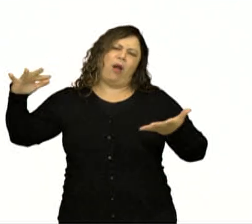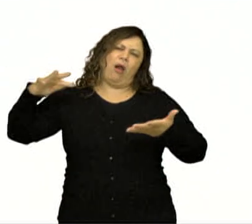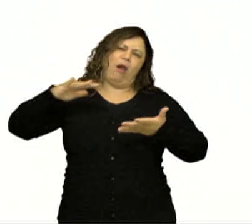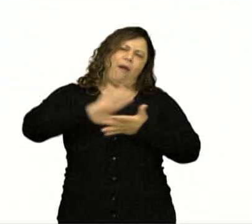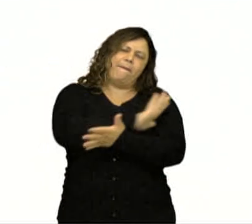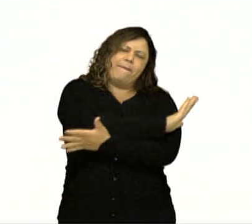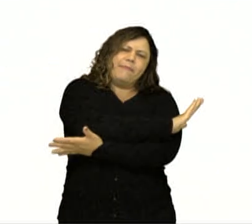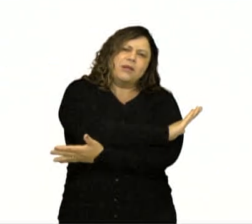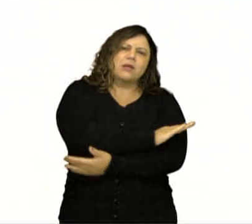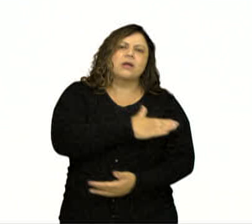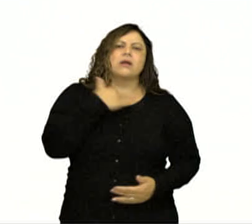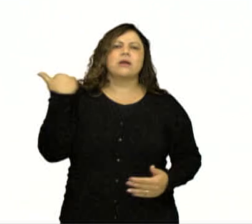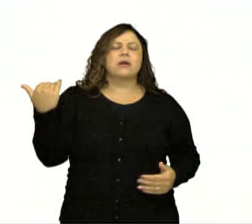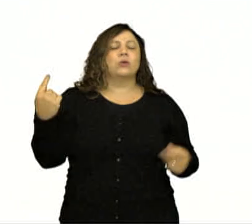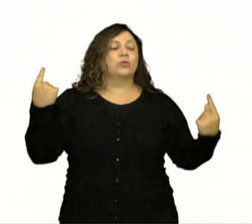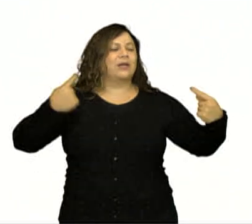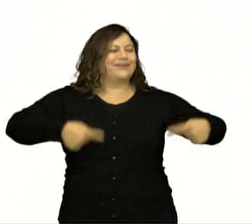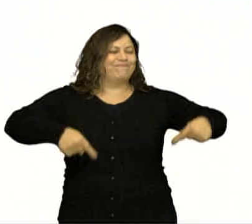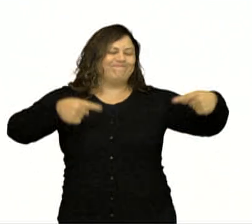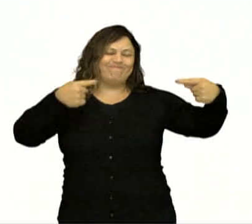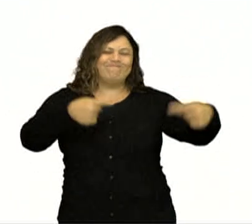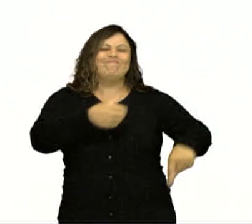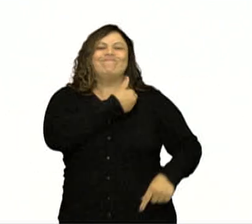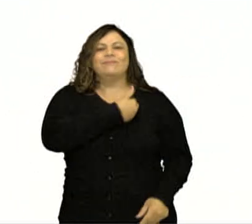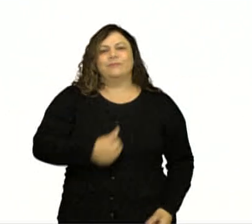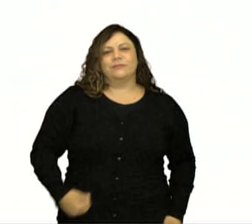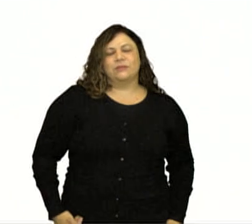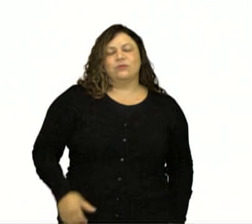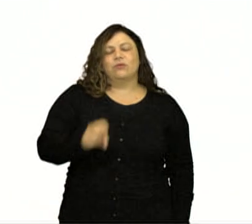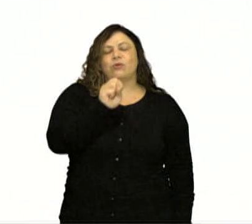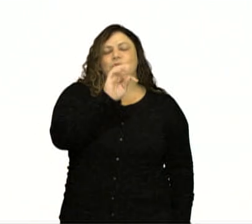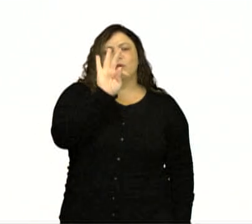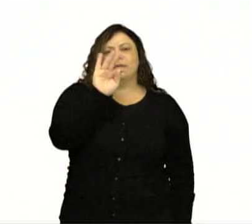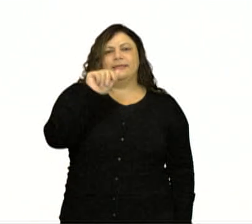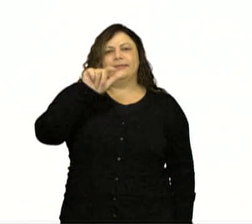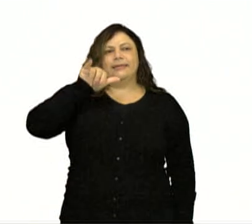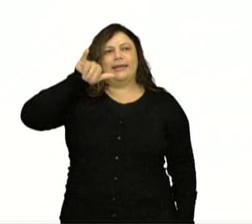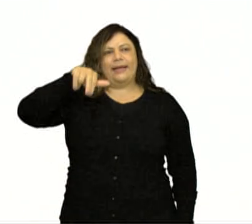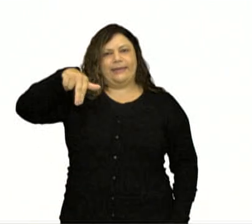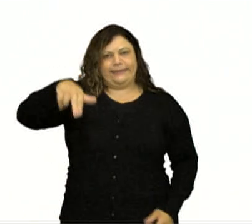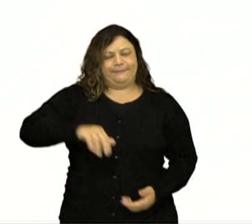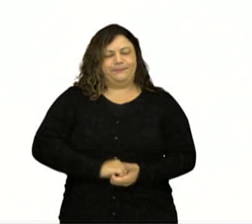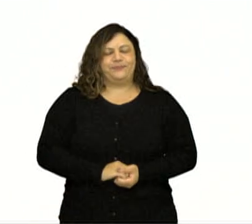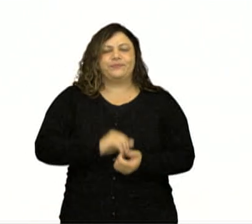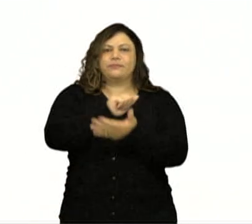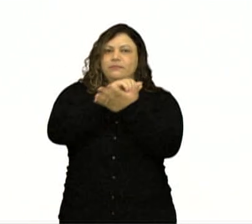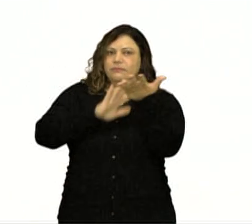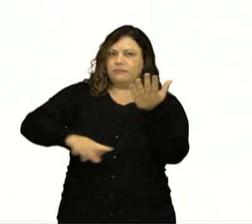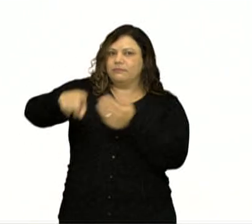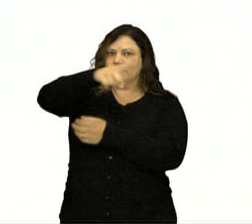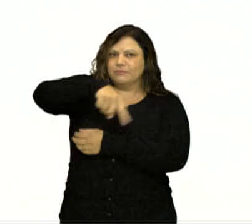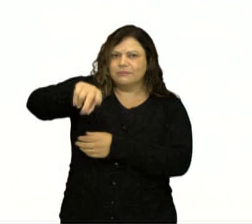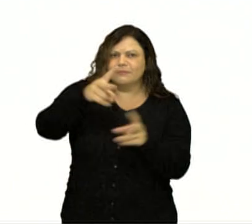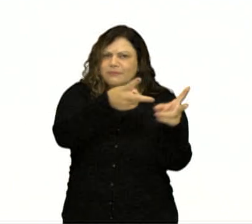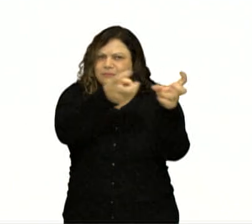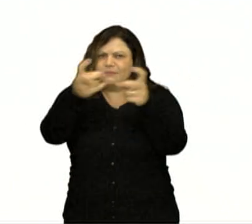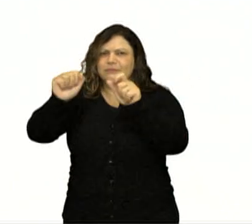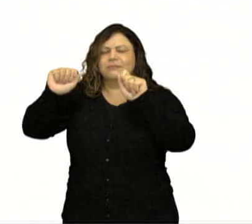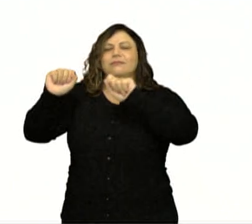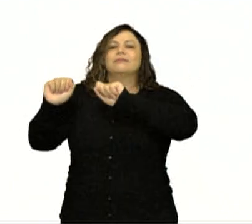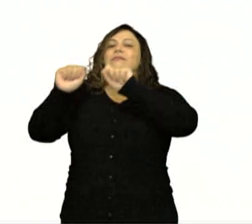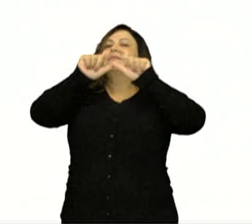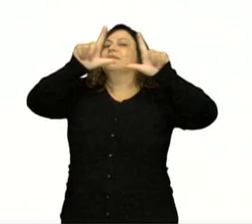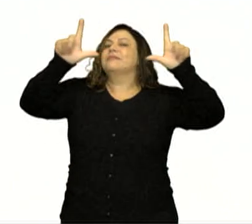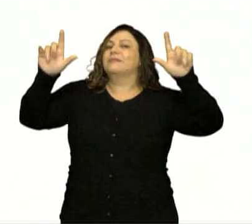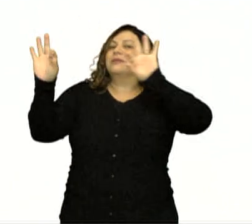por serem contra as diretrizes dadas pelo governo do Stalin. Exercício para você. Observe bem esta imagem na